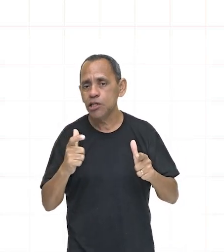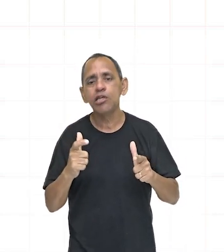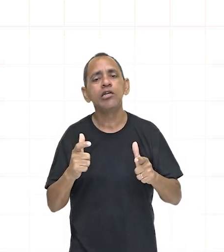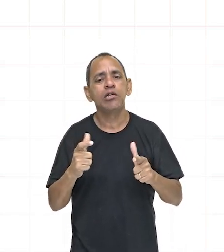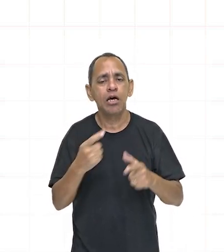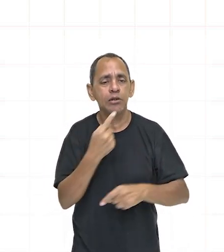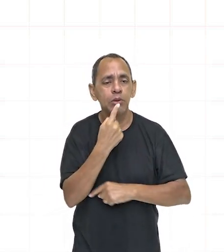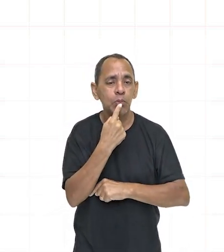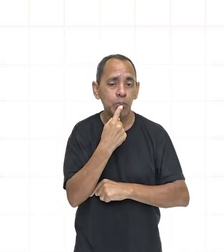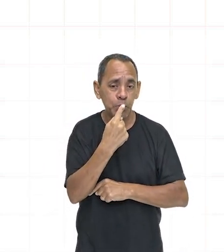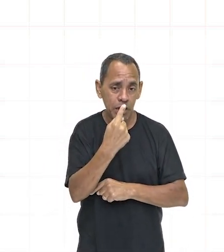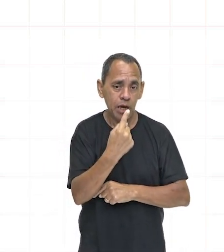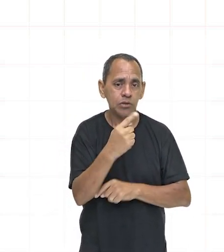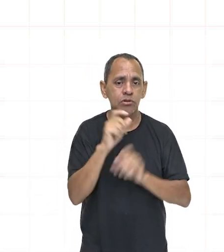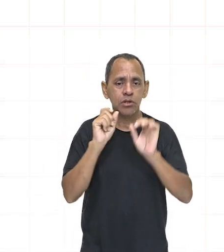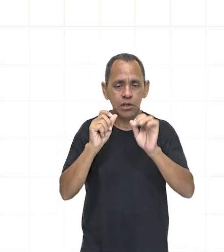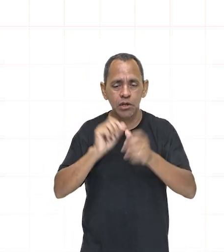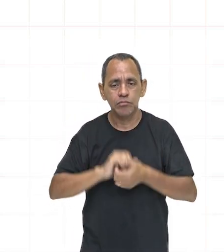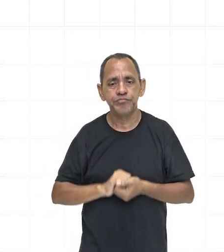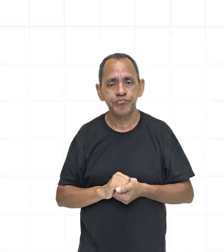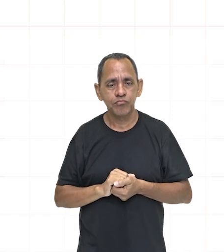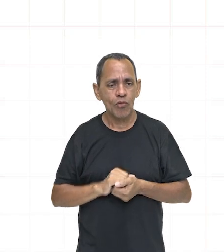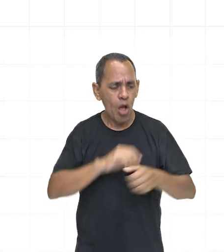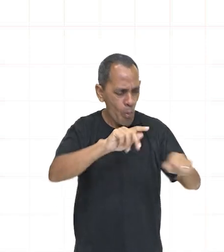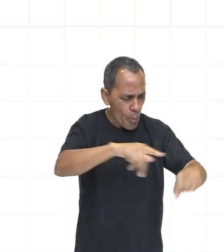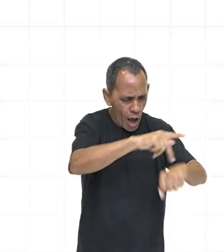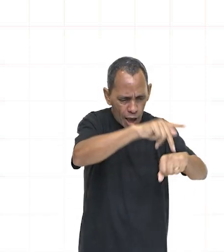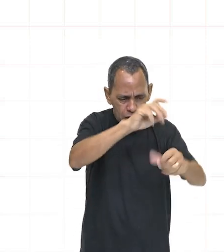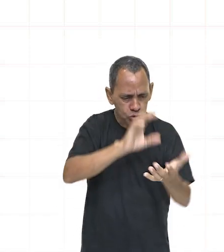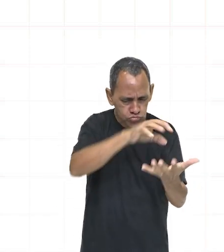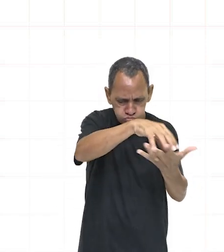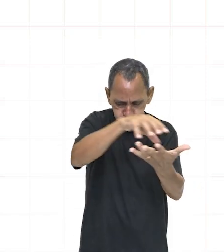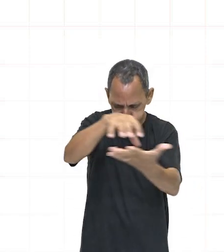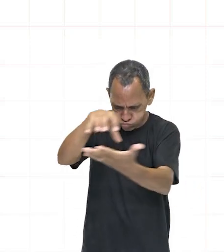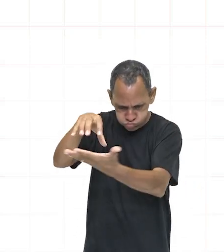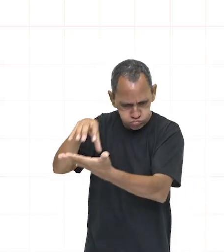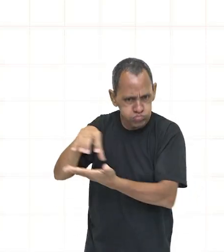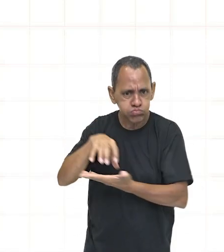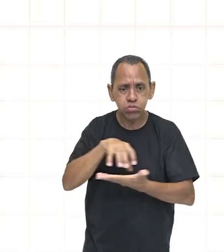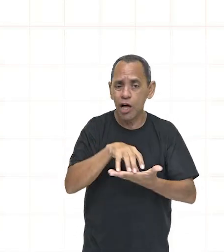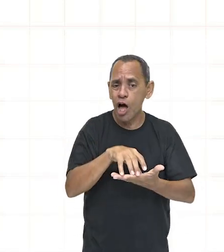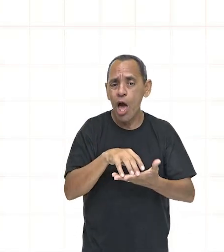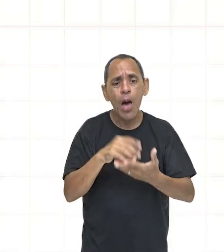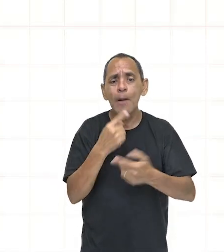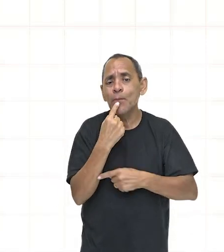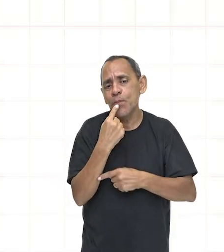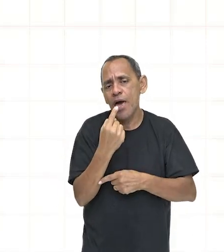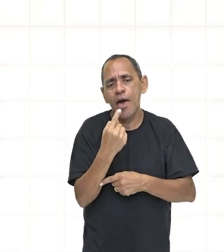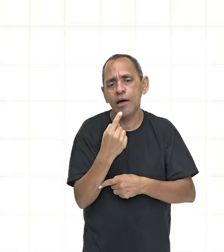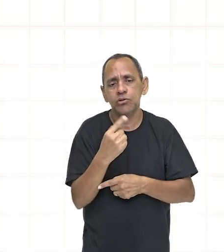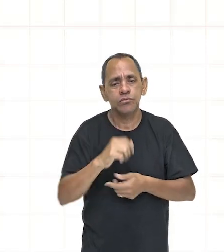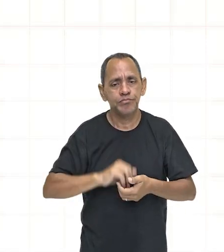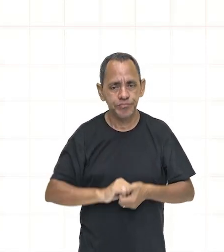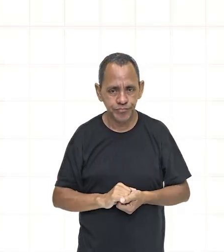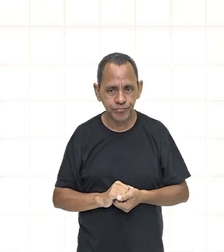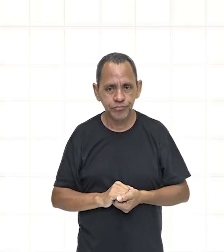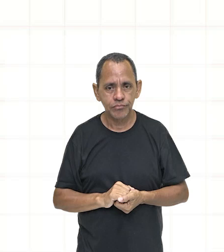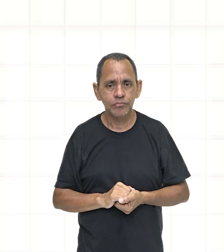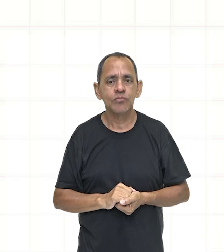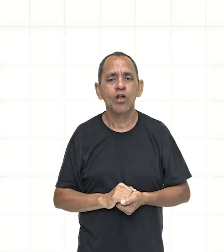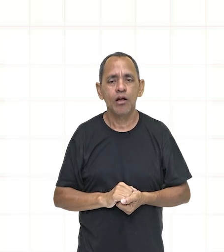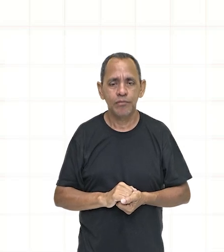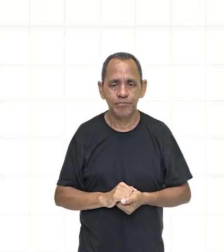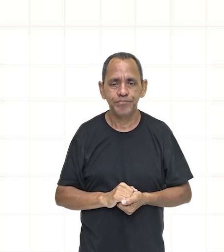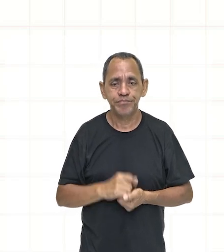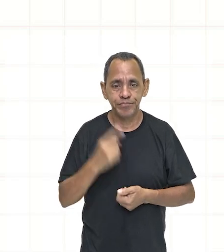ao outro, porém vão existir alguns, né, por exemplo, vamos ter a parte aqui da